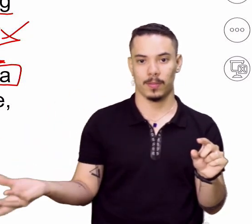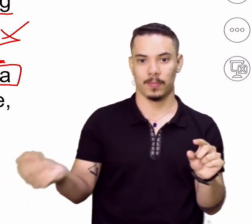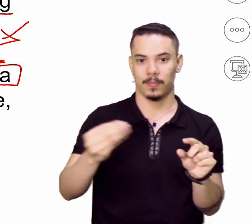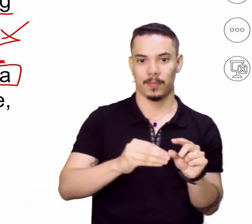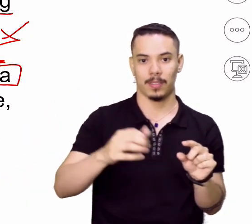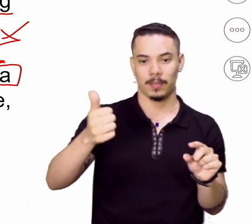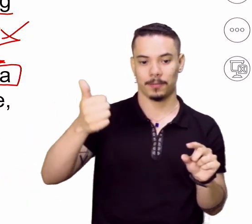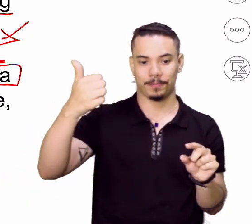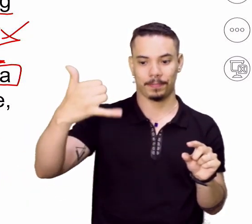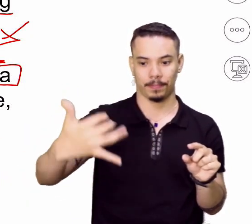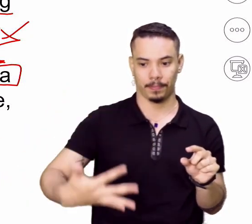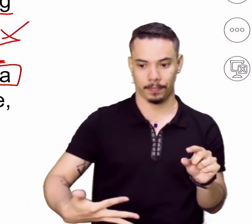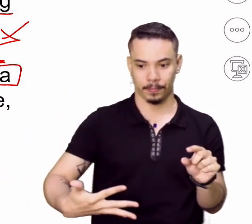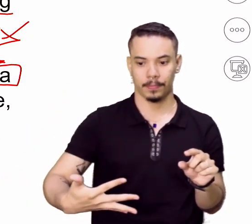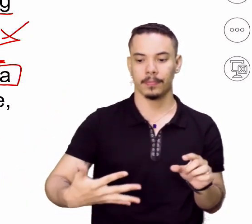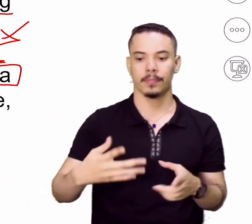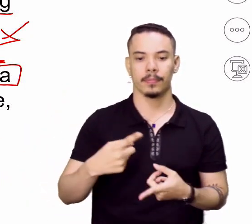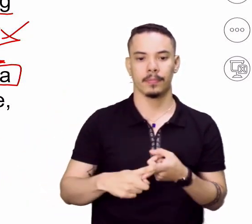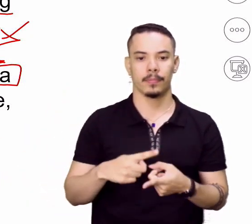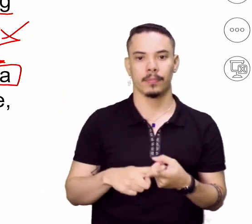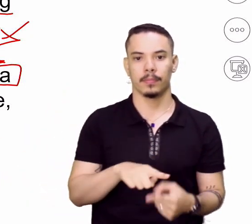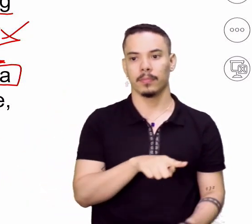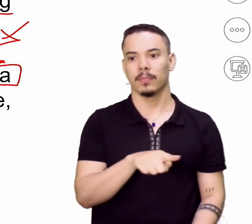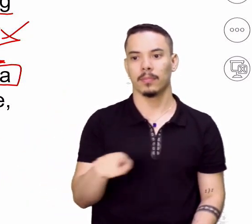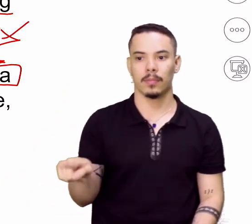explicativa, onde você tem aí